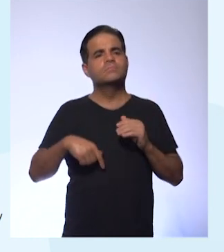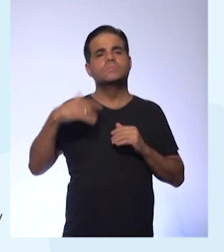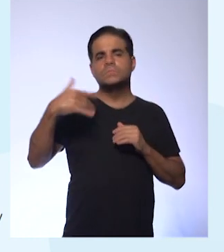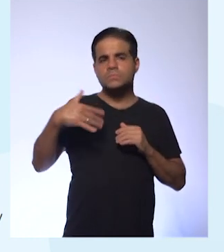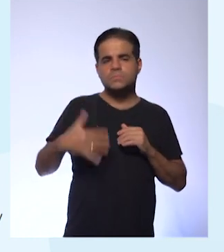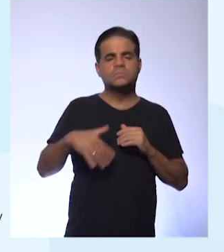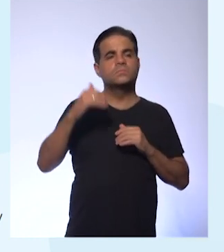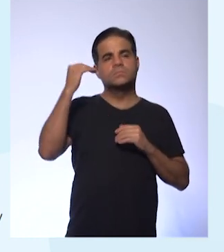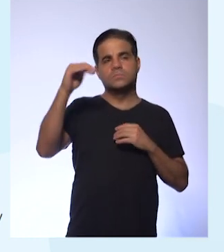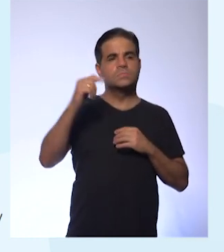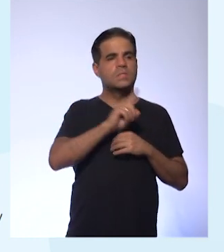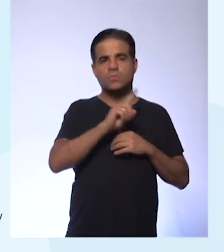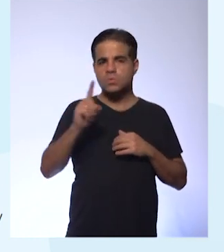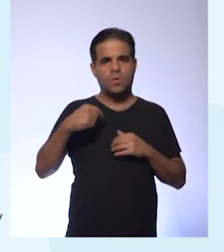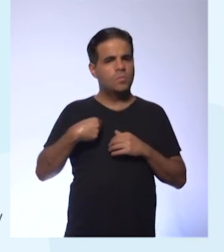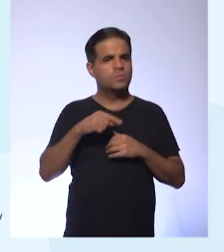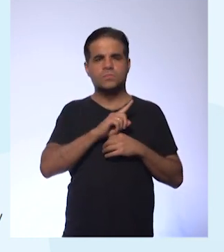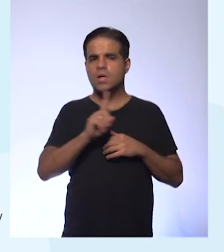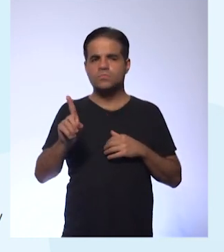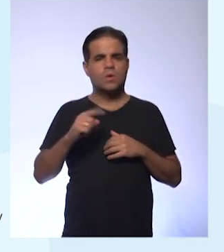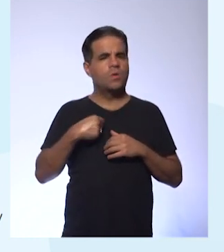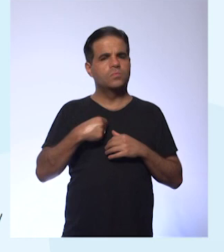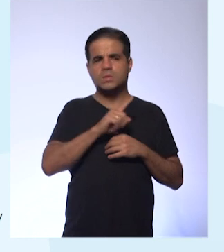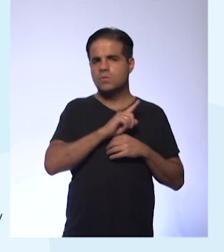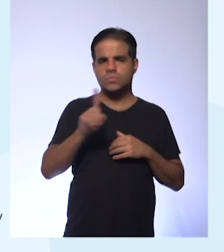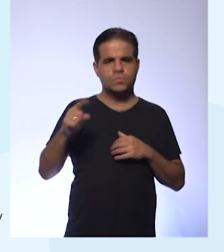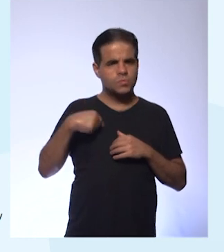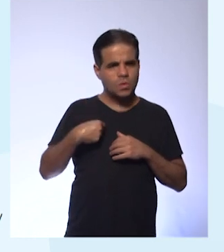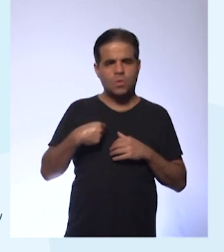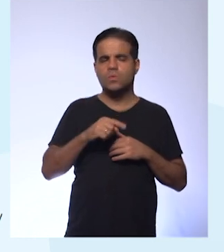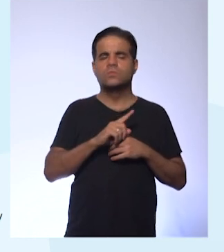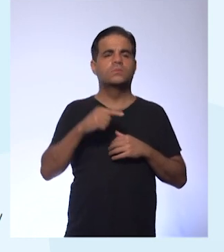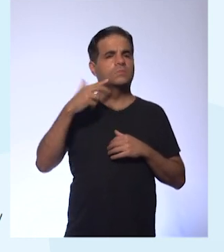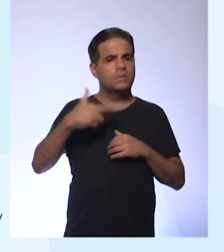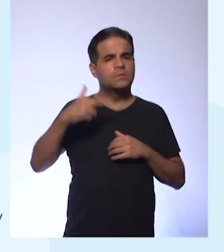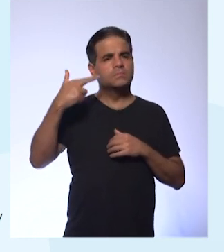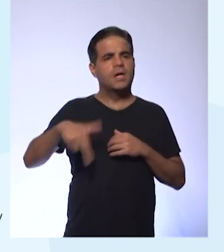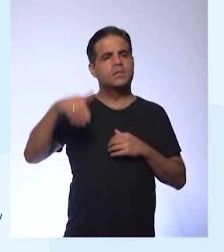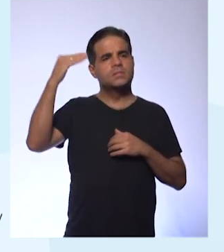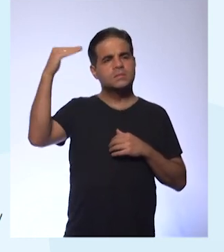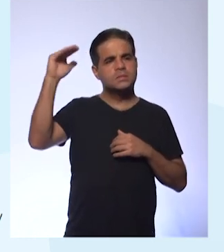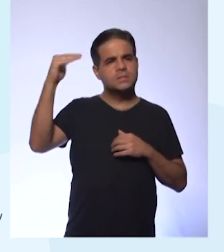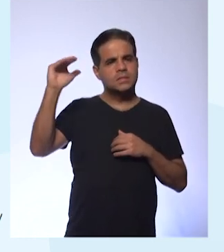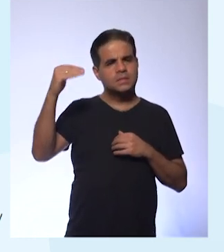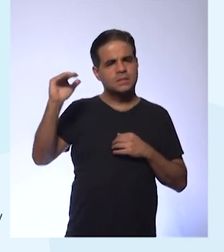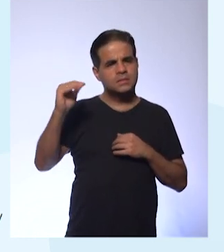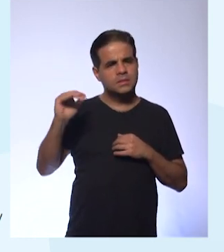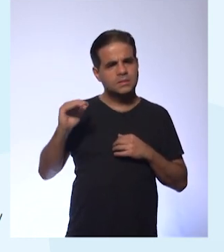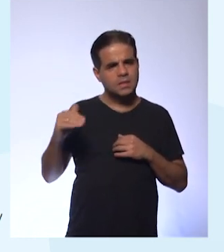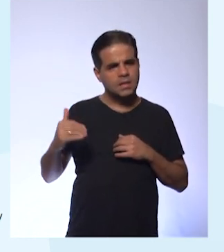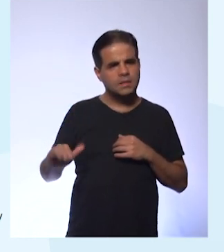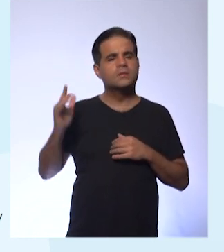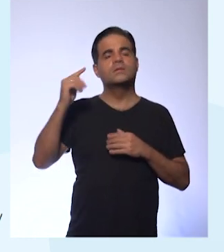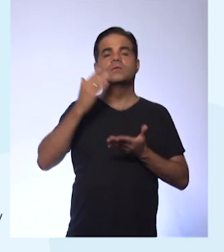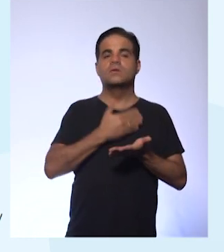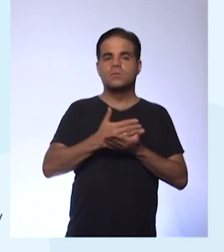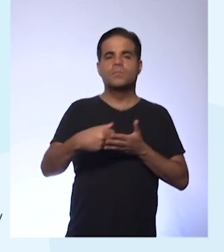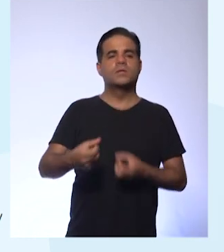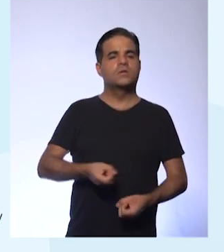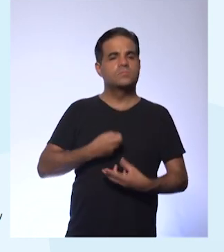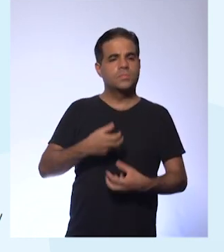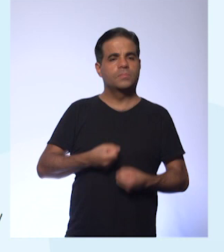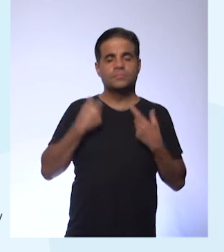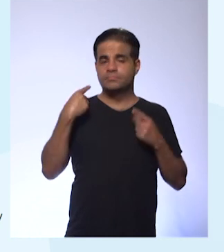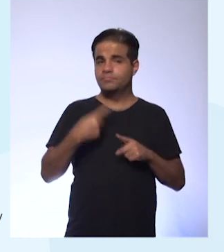paralelismo ali. Não sou, não sou, não sou, repetidas vezes ali no início do poema.